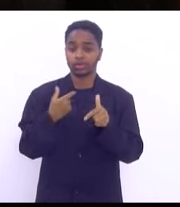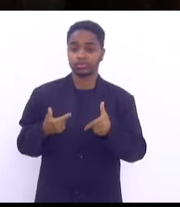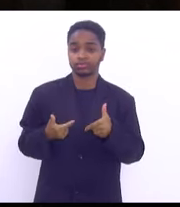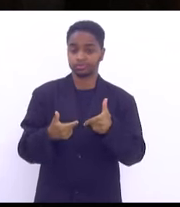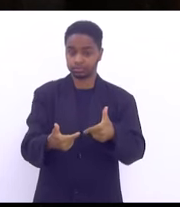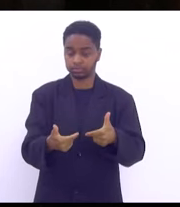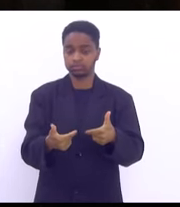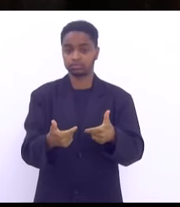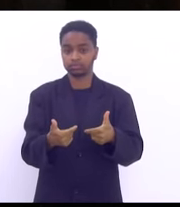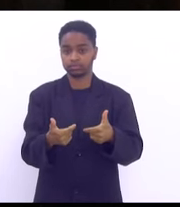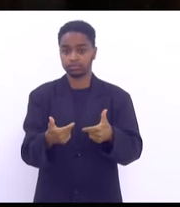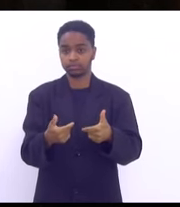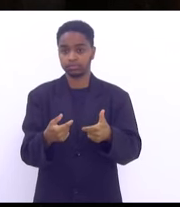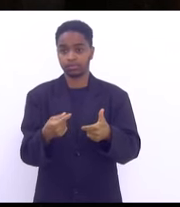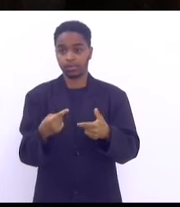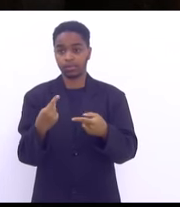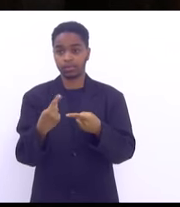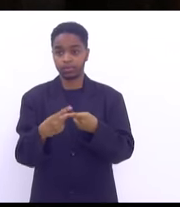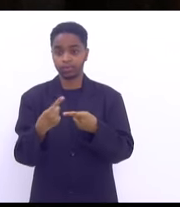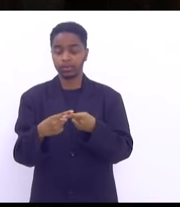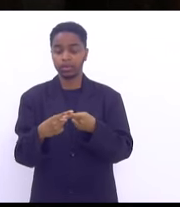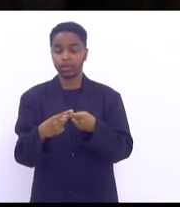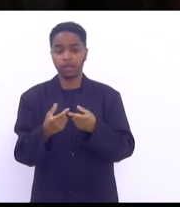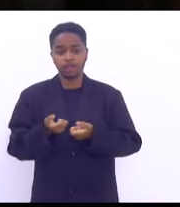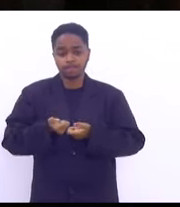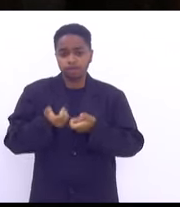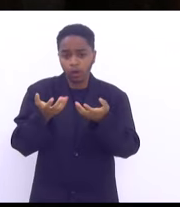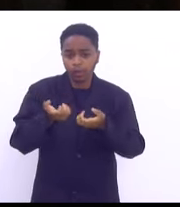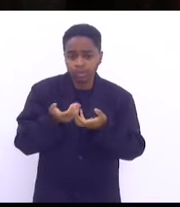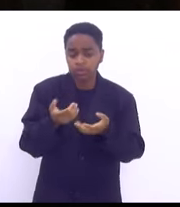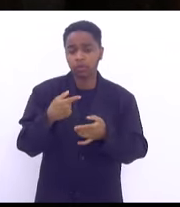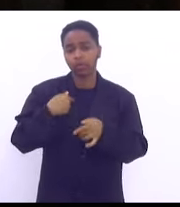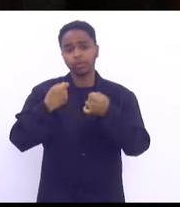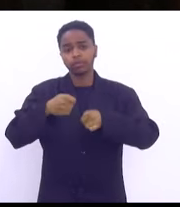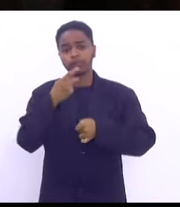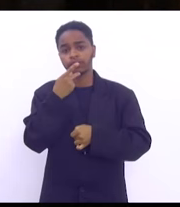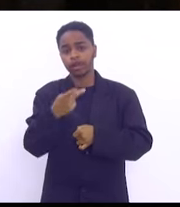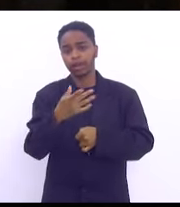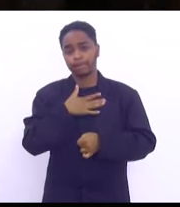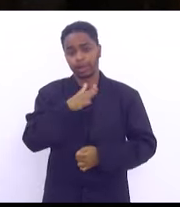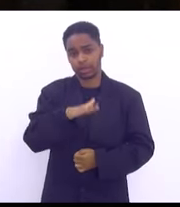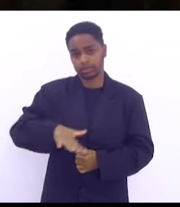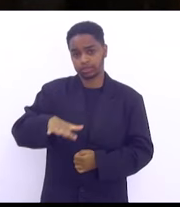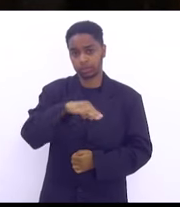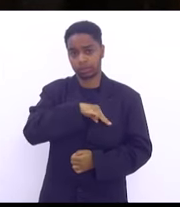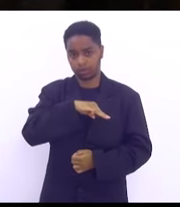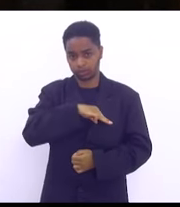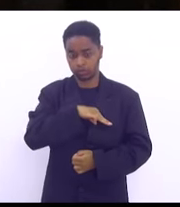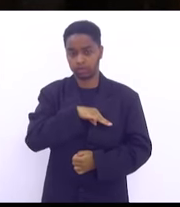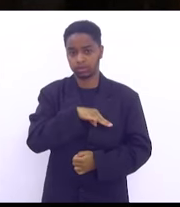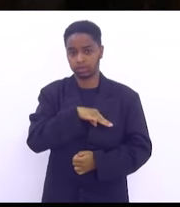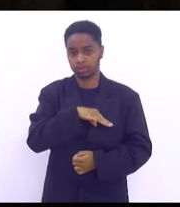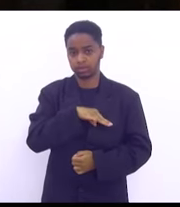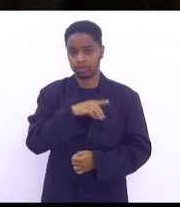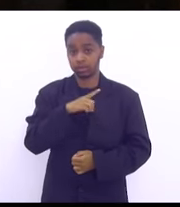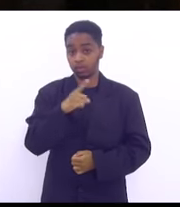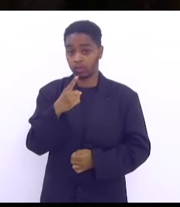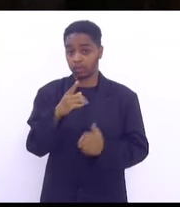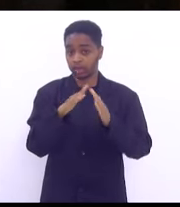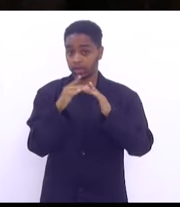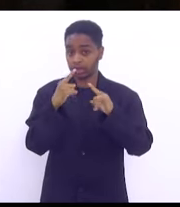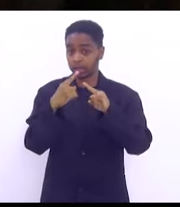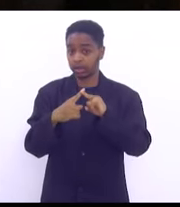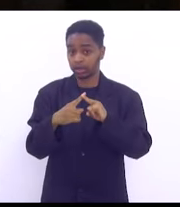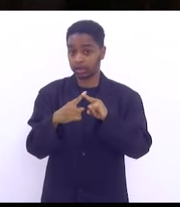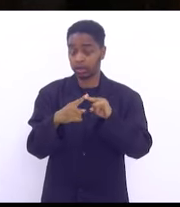Para dar mais informações, devo dizer que só na minha região de Madureira, uma igreja